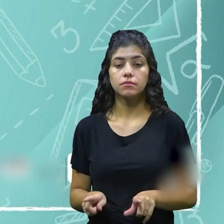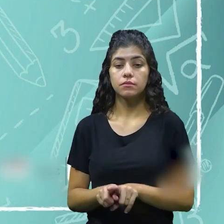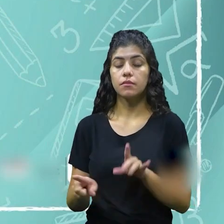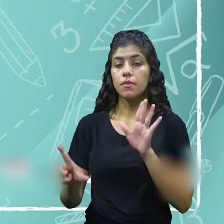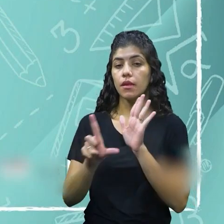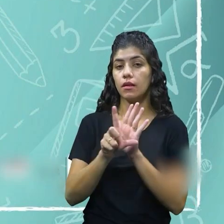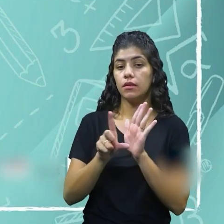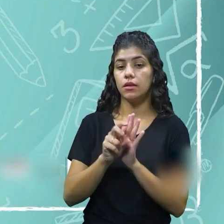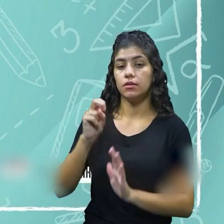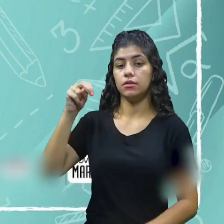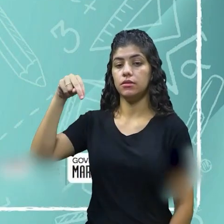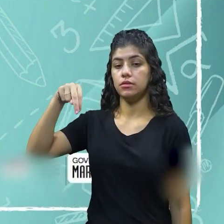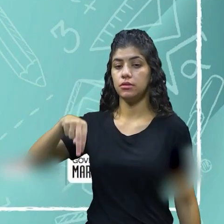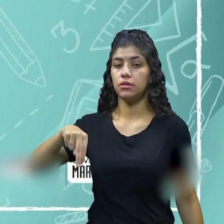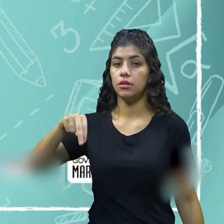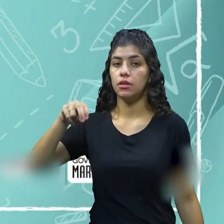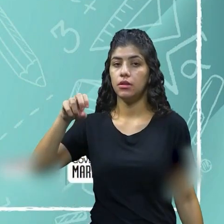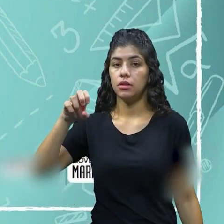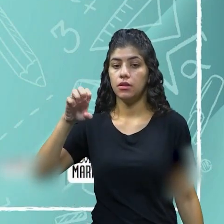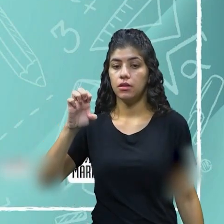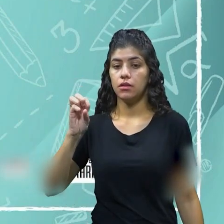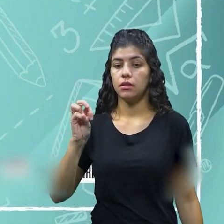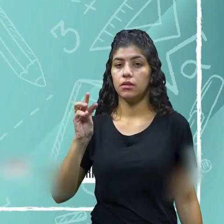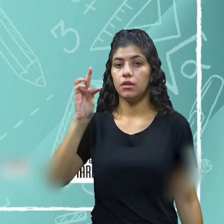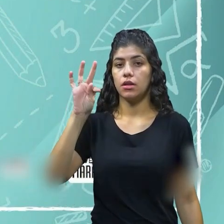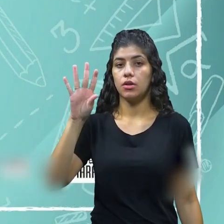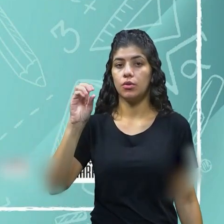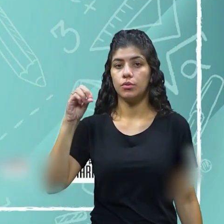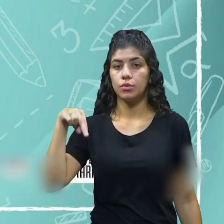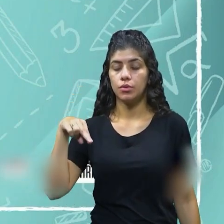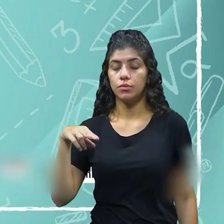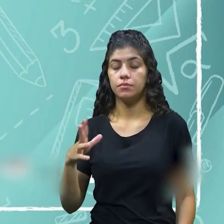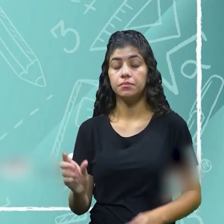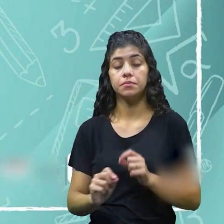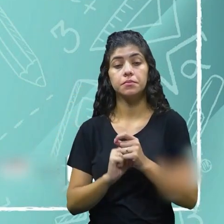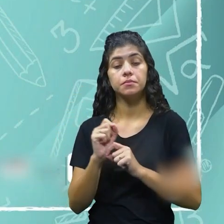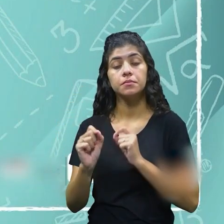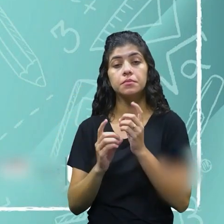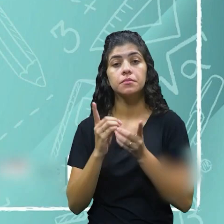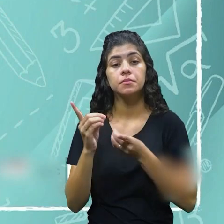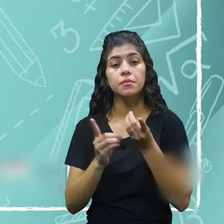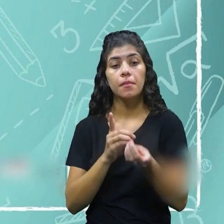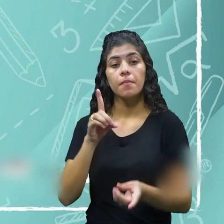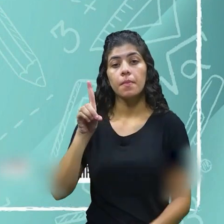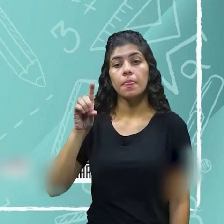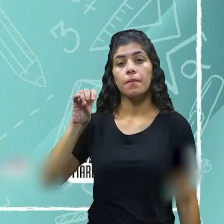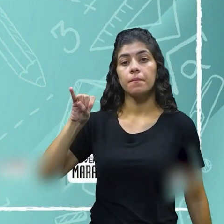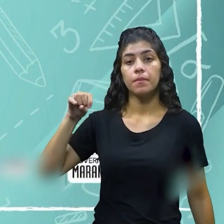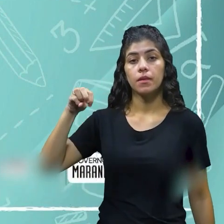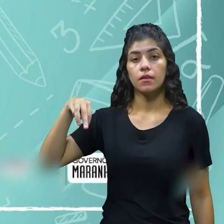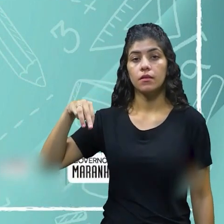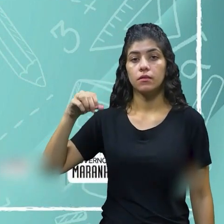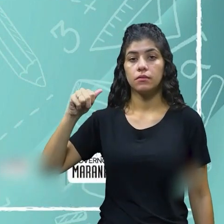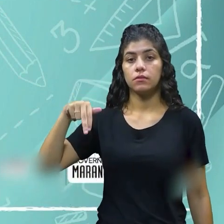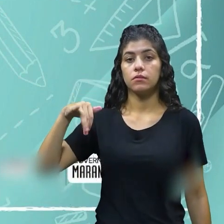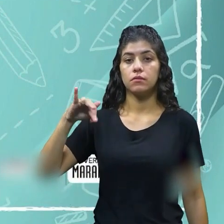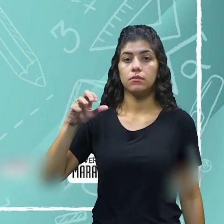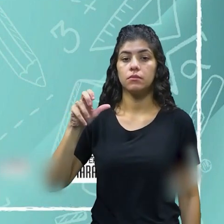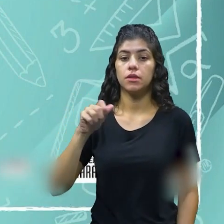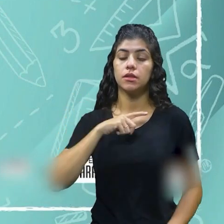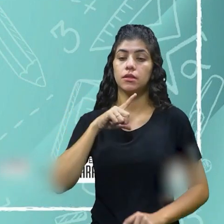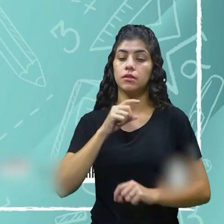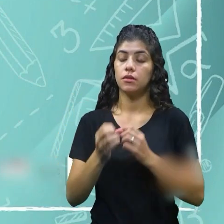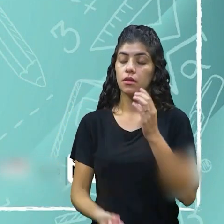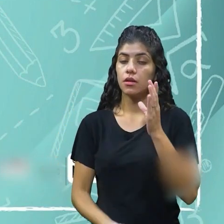leis de Newton. Vamos lá, por partes. Então, a dinâmica é a parte da física que estuda os movimentos e as causas